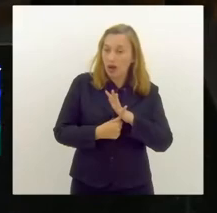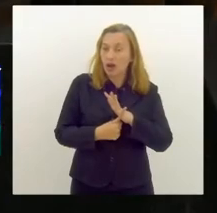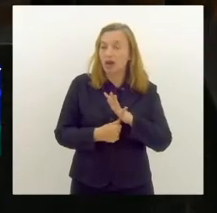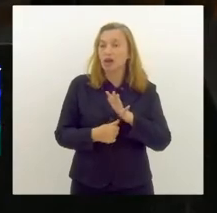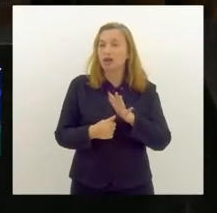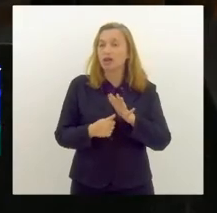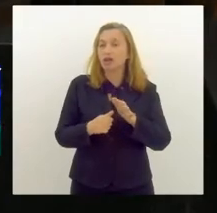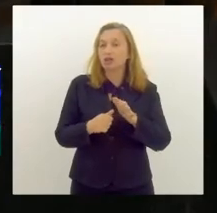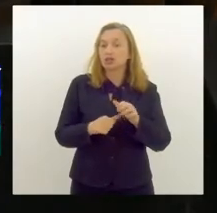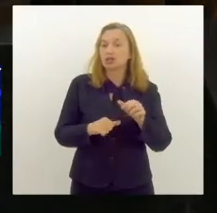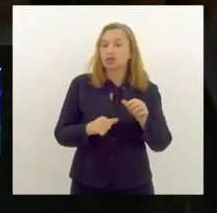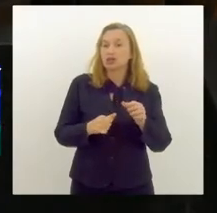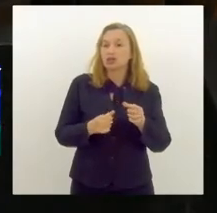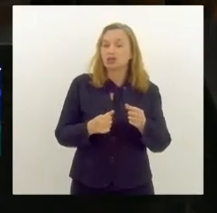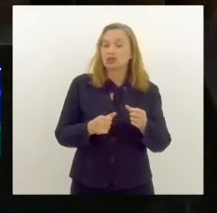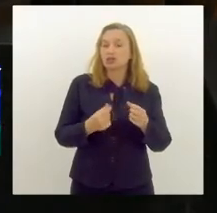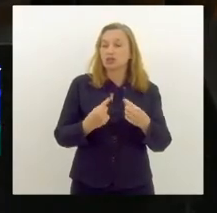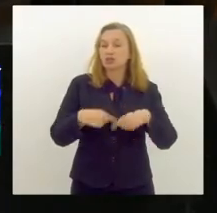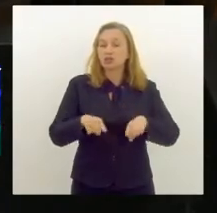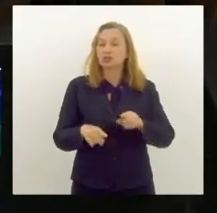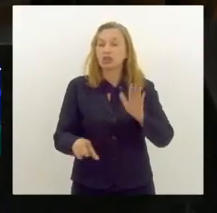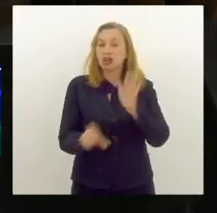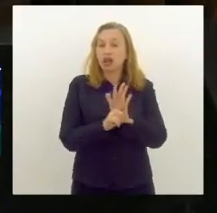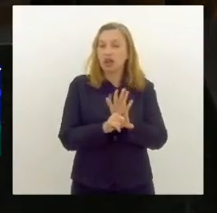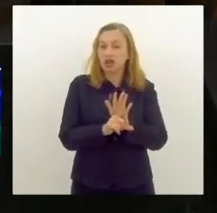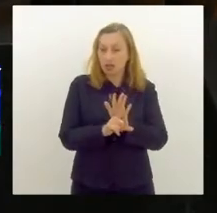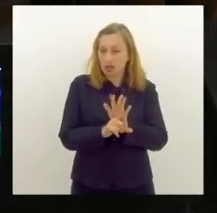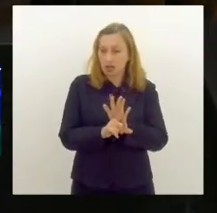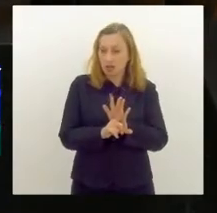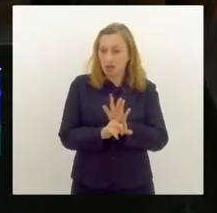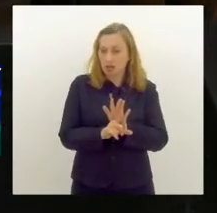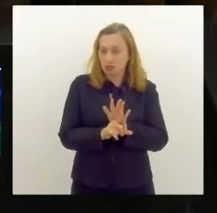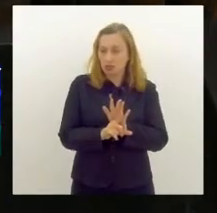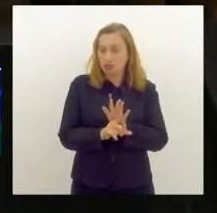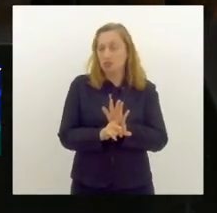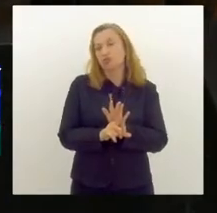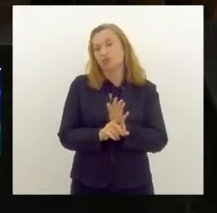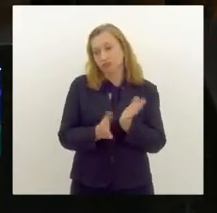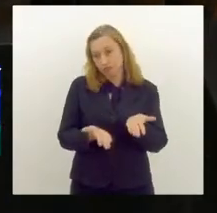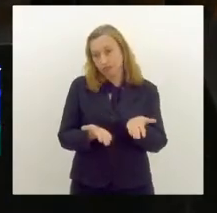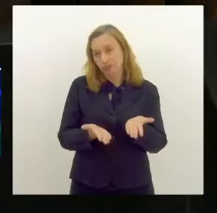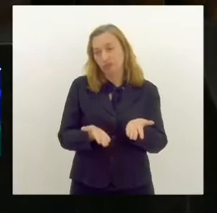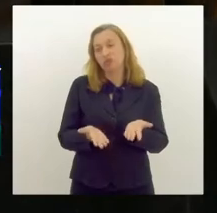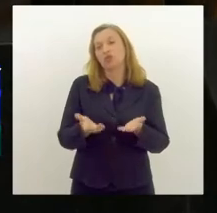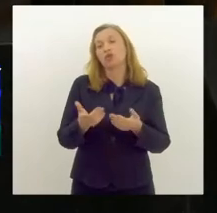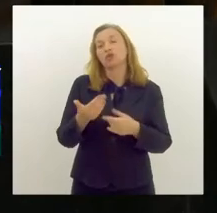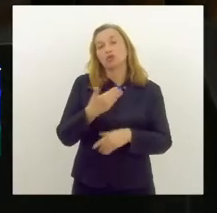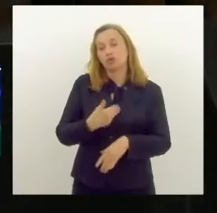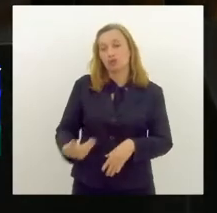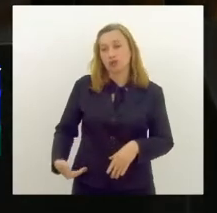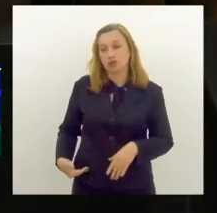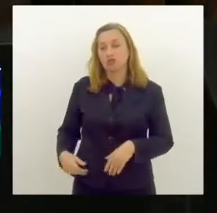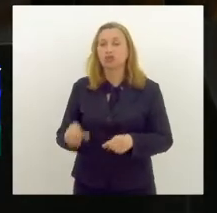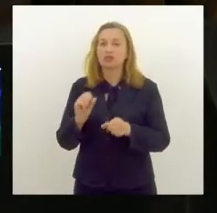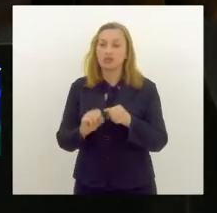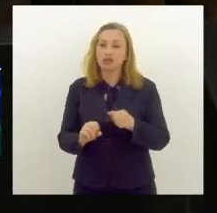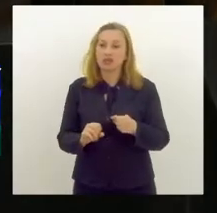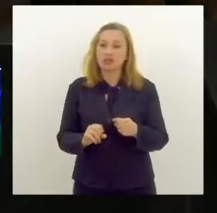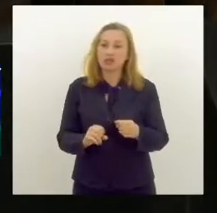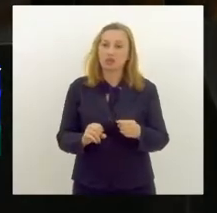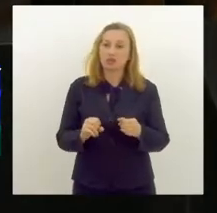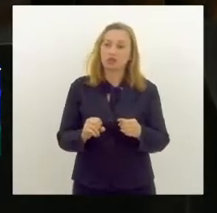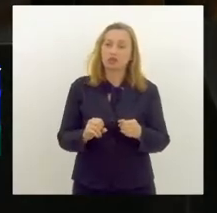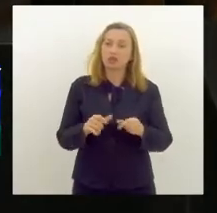leis em prol do seu próprio umbigo ou do loteamento que esse governador está fazendo dos